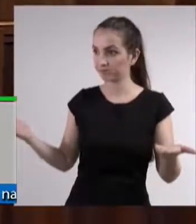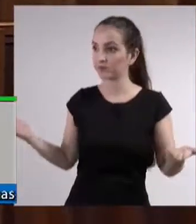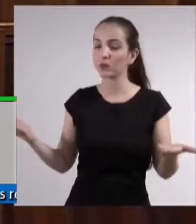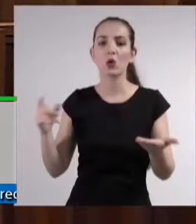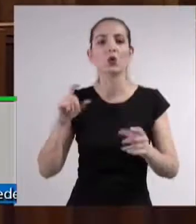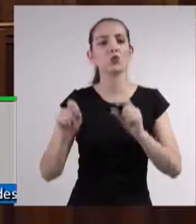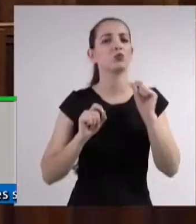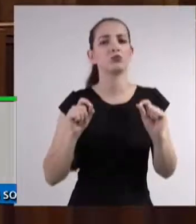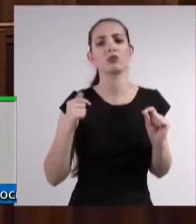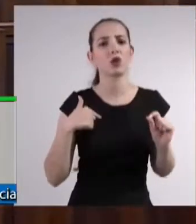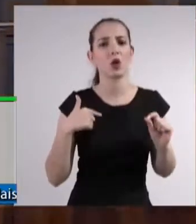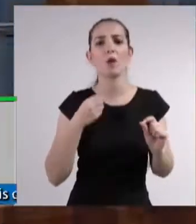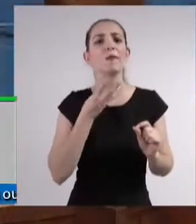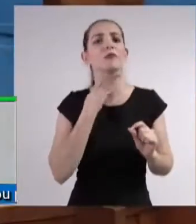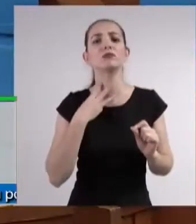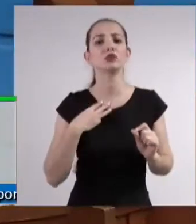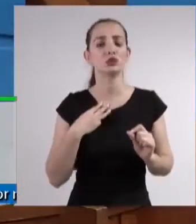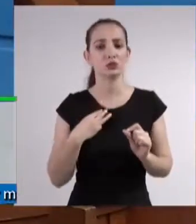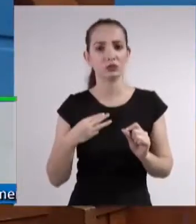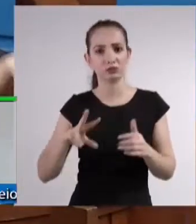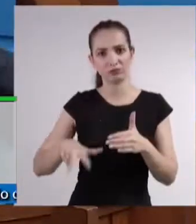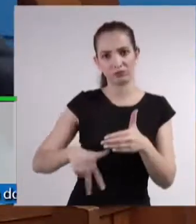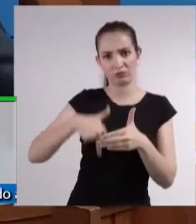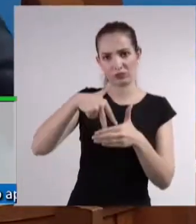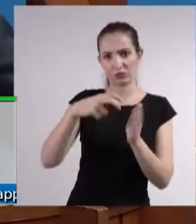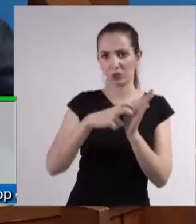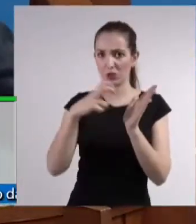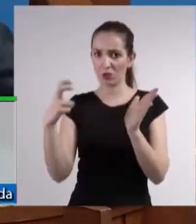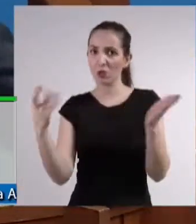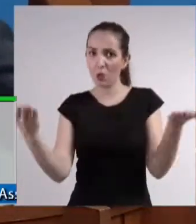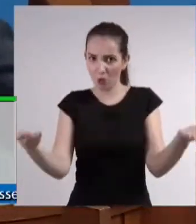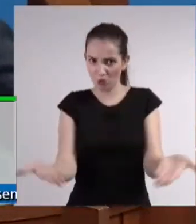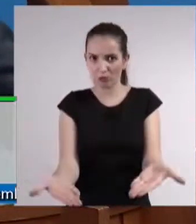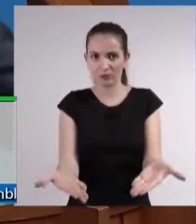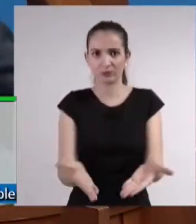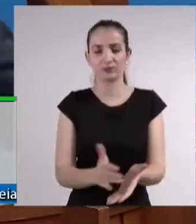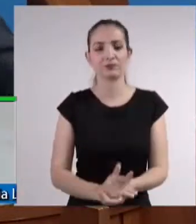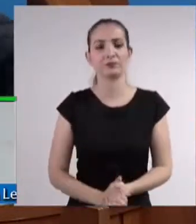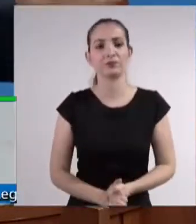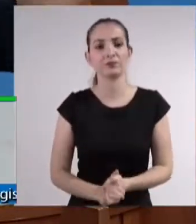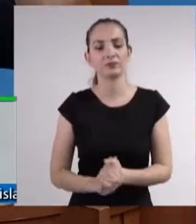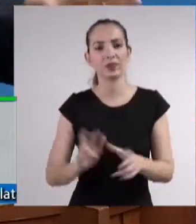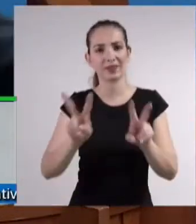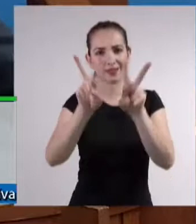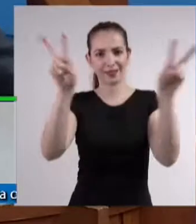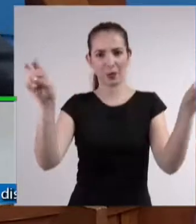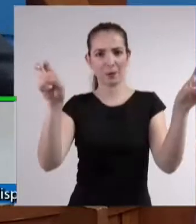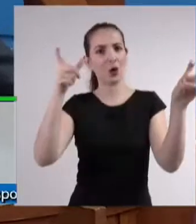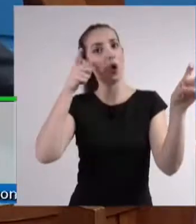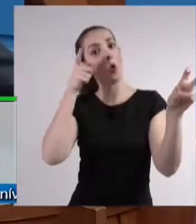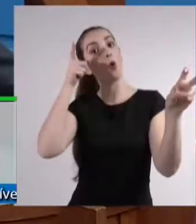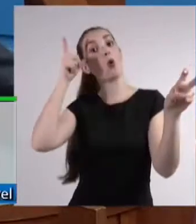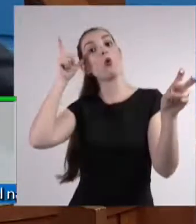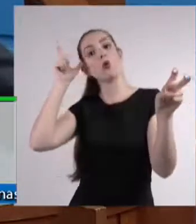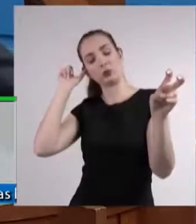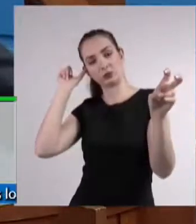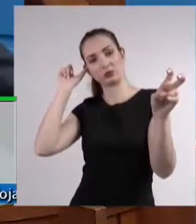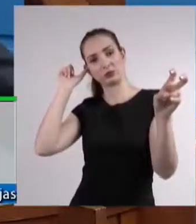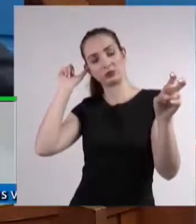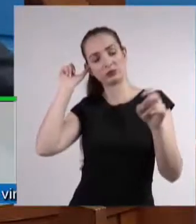essa tribuna na manhã do dia de hoje, deputada Nelva. Tema que ontem foi